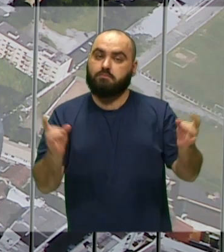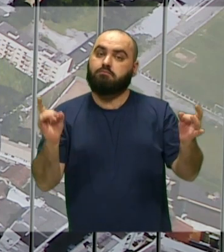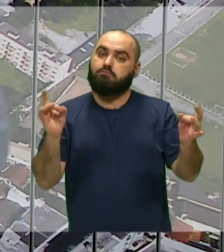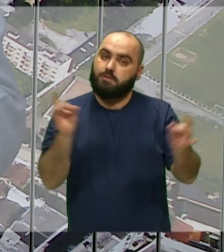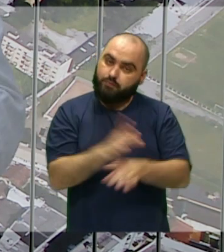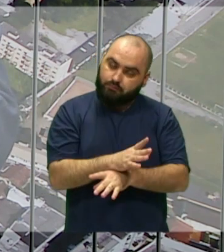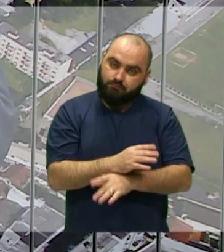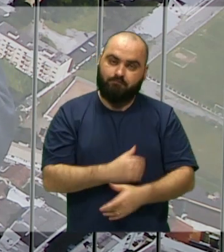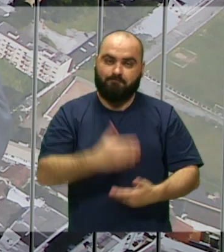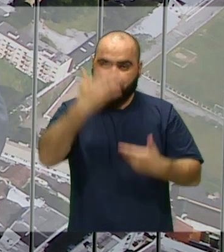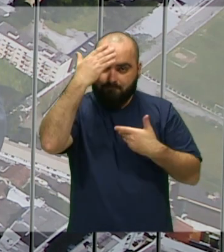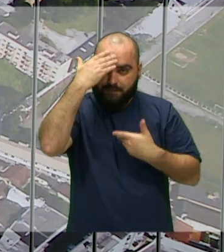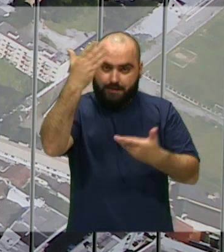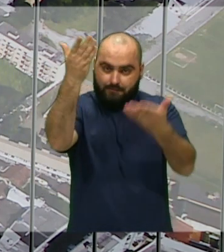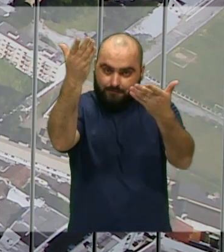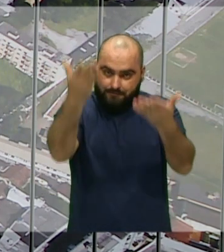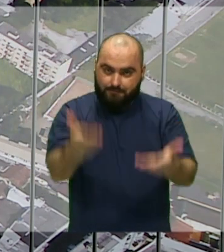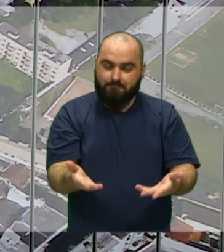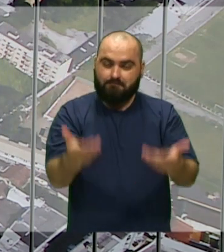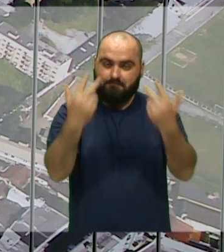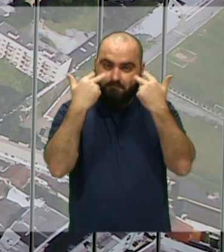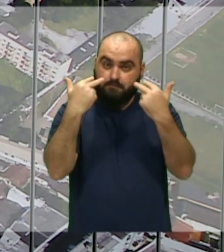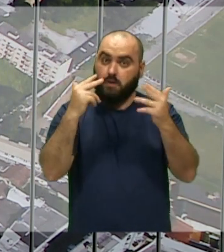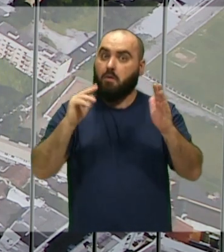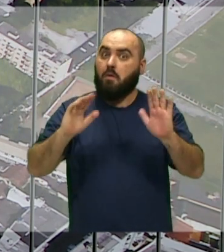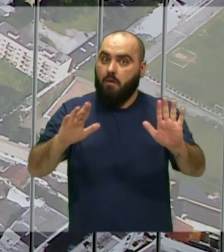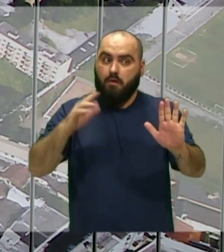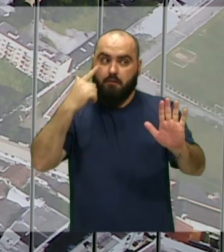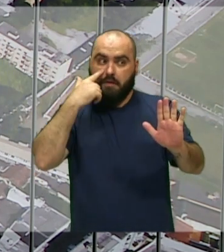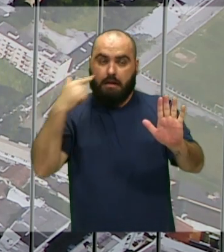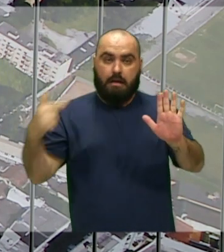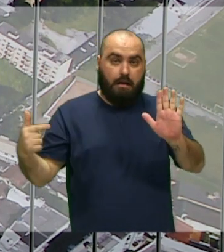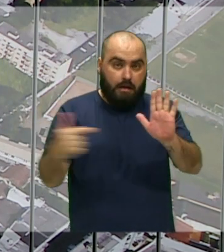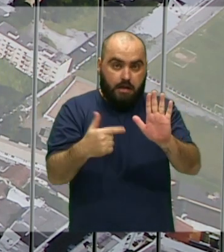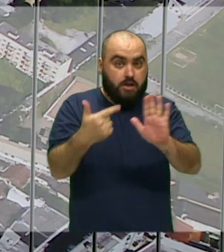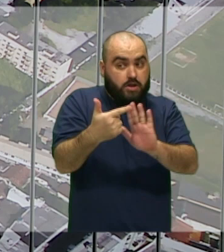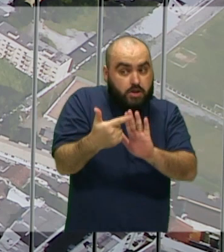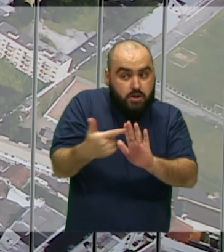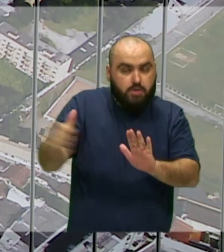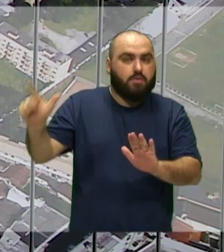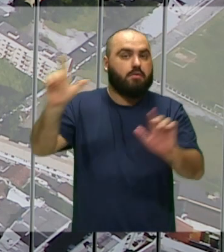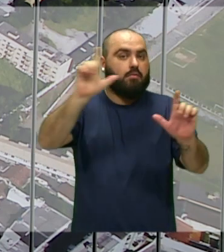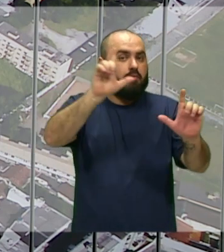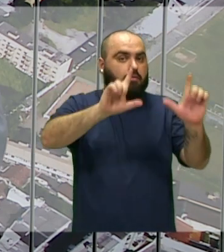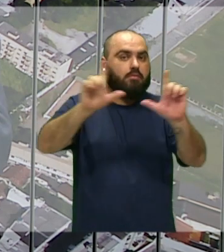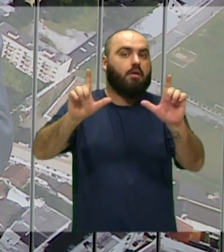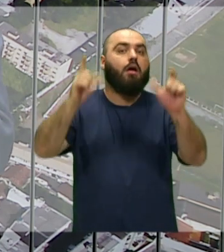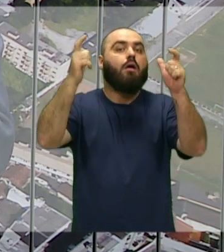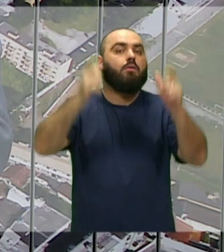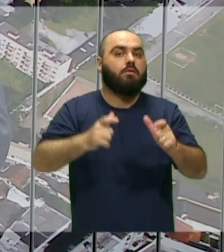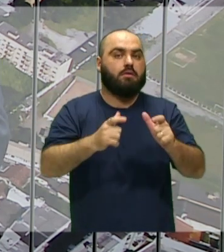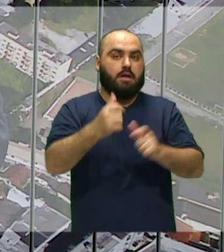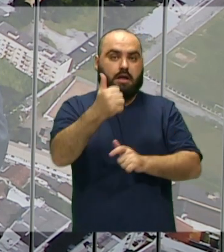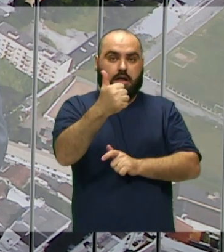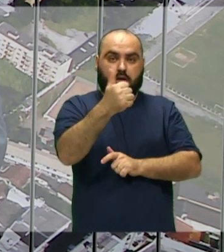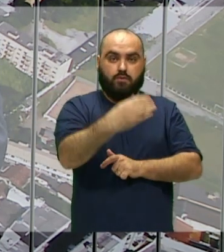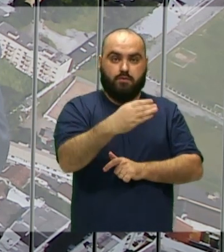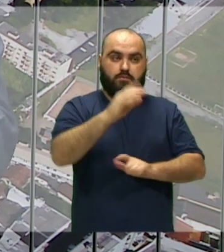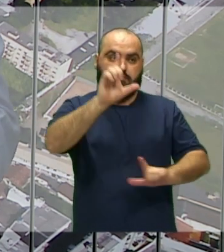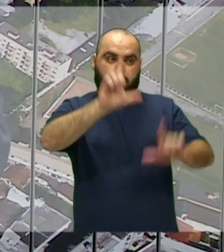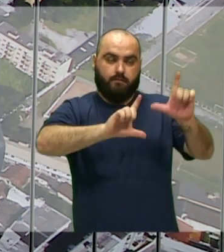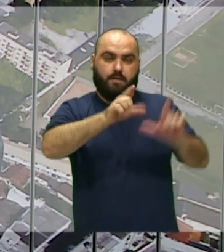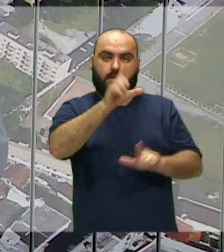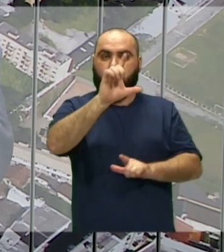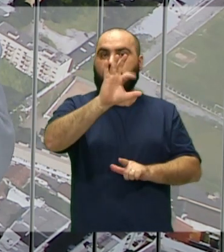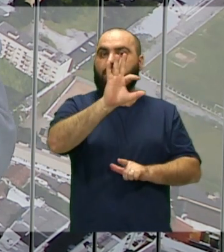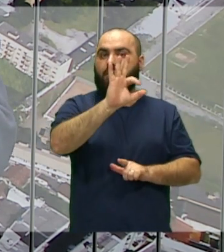chegou ao fim obrigado pela companhia Lembrando que você assiste a este outros outros programas no canal 14 da Claro TV e